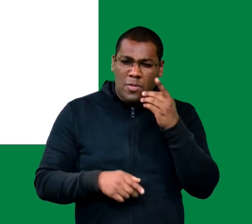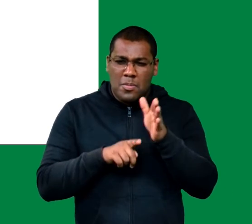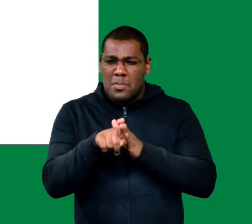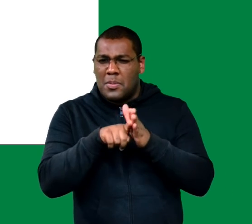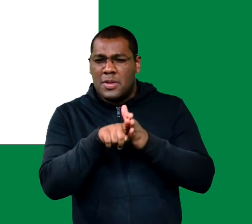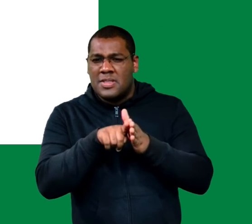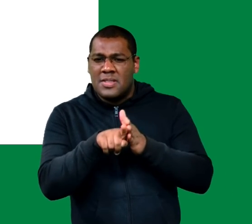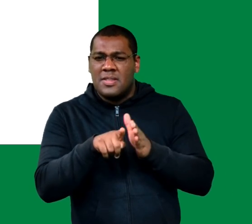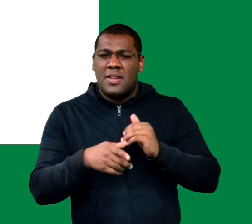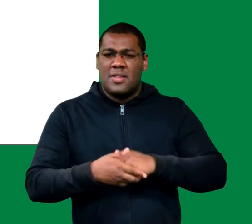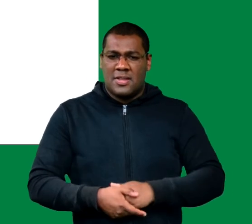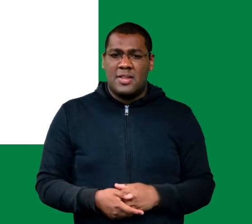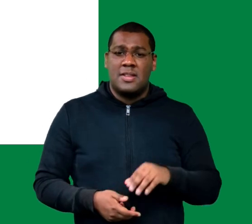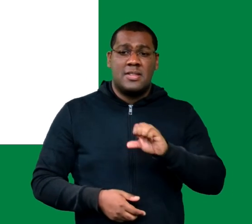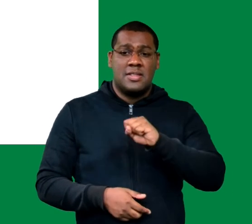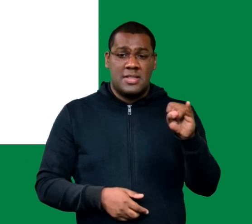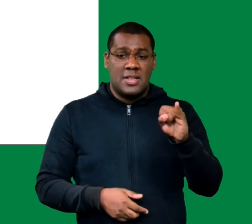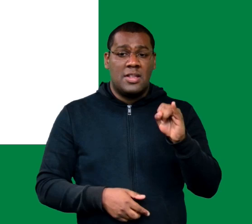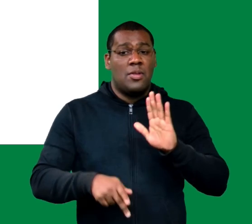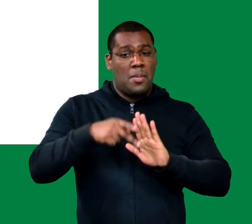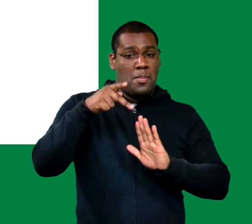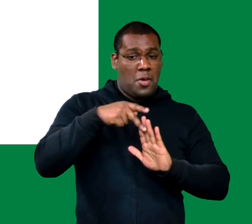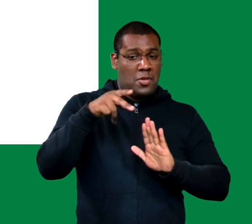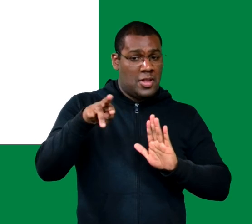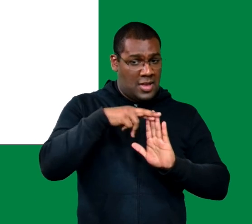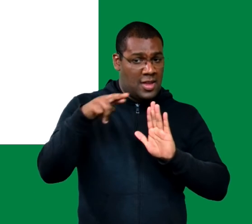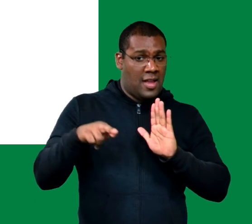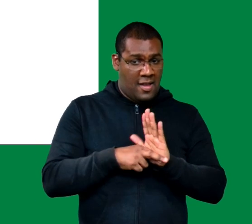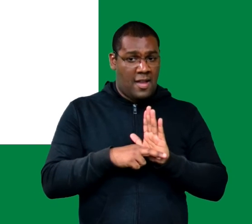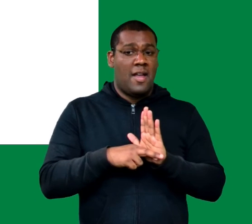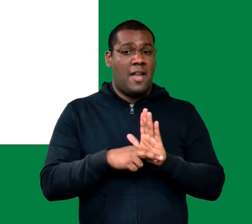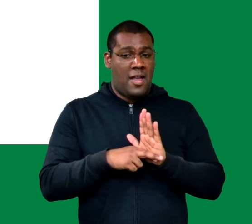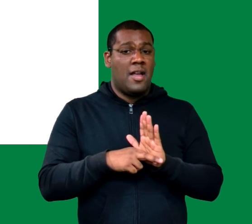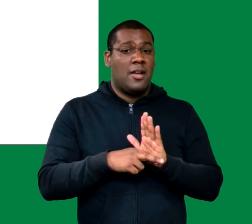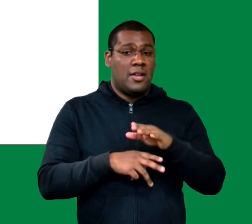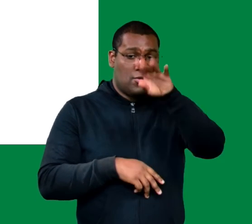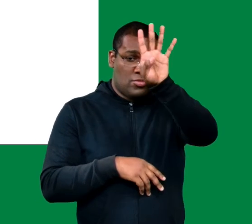se a aplicação das regras da portaria da matriz